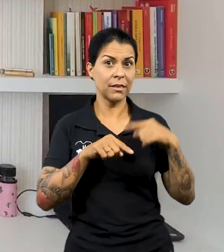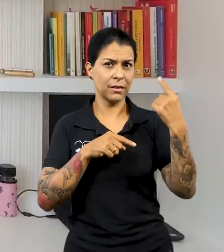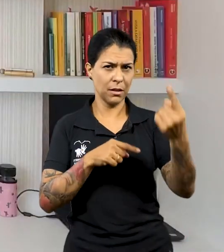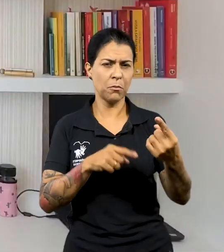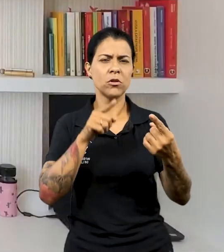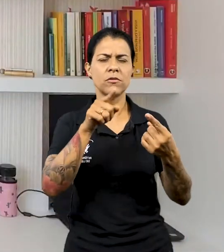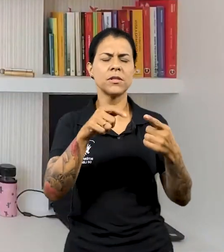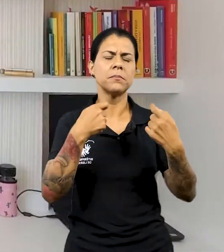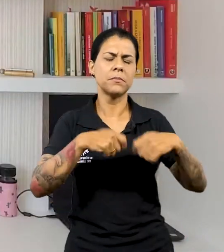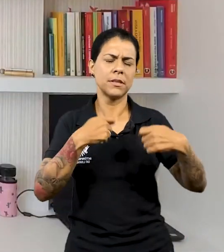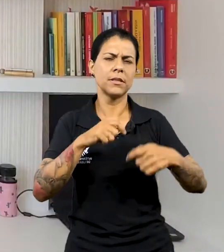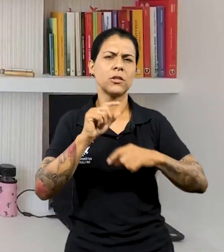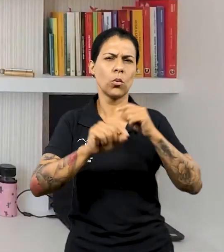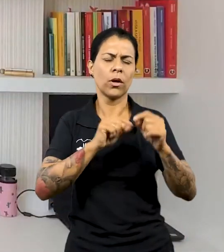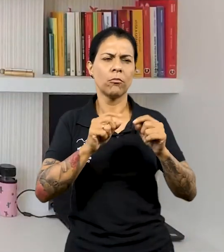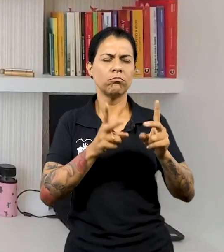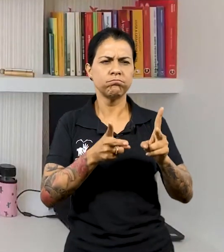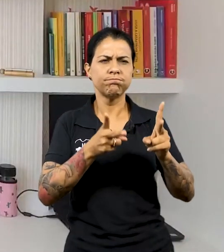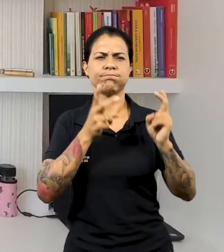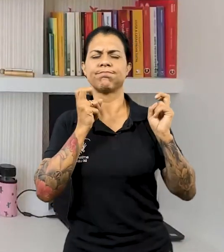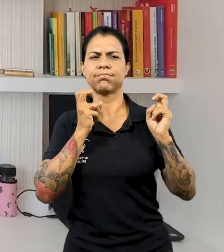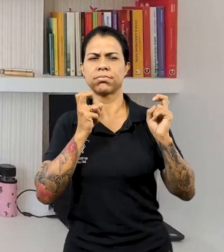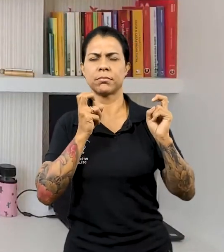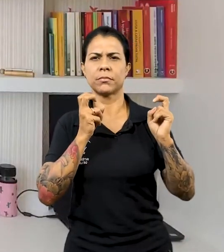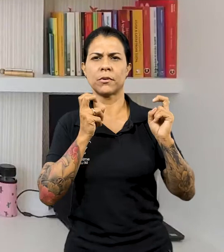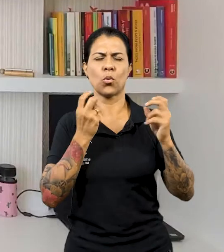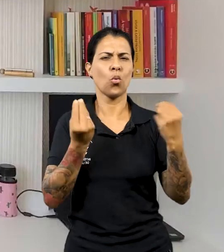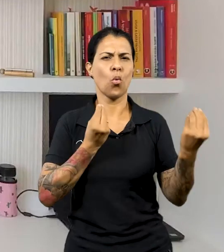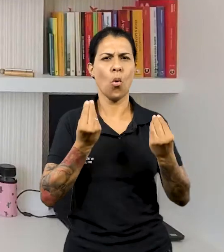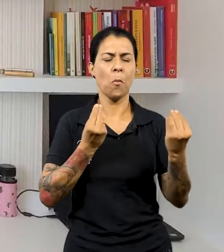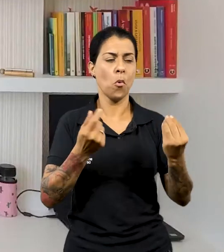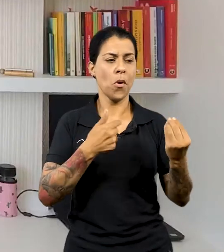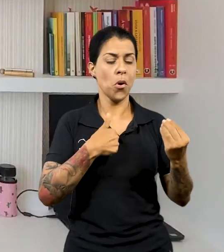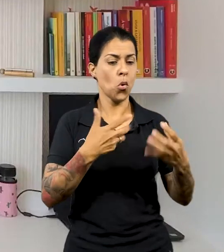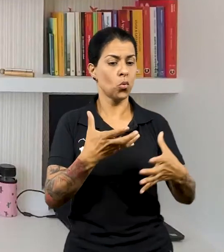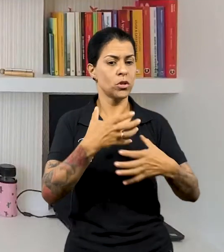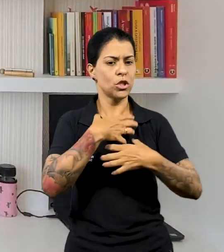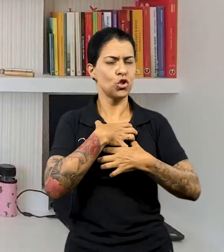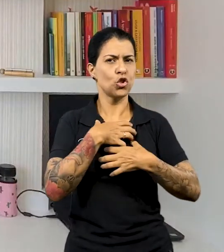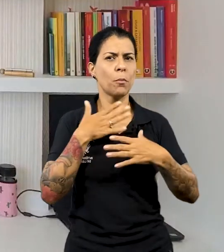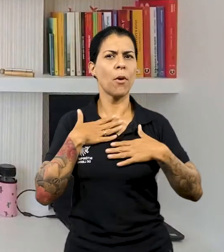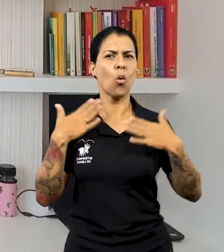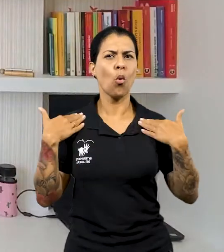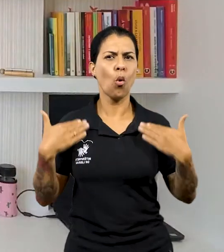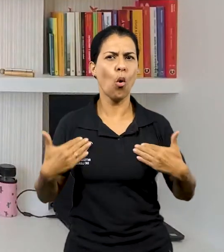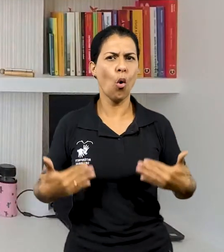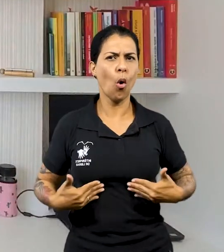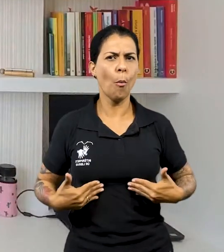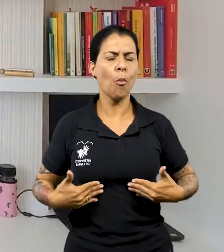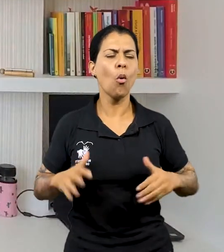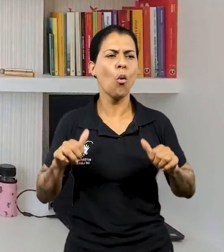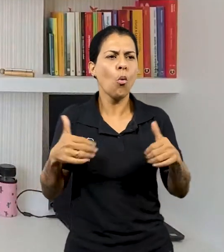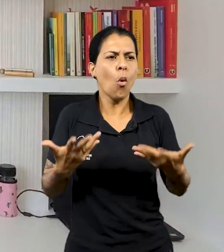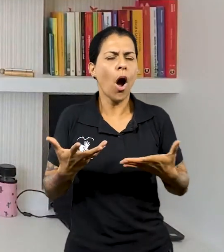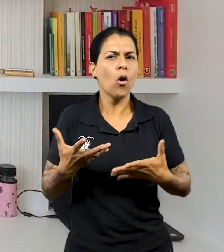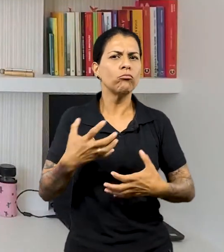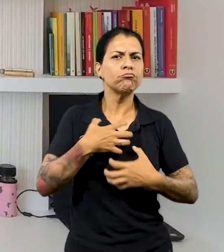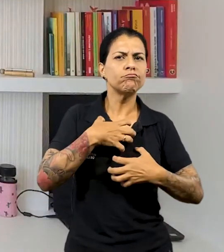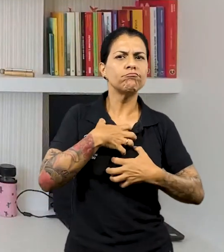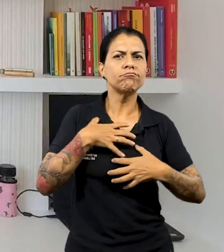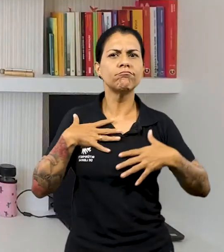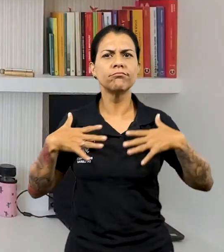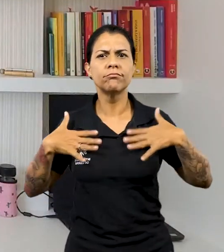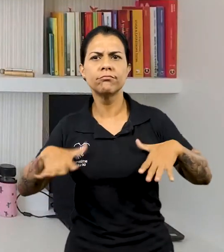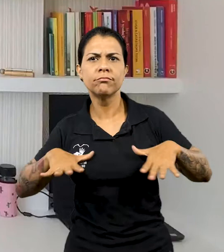Depois, o passo seguinte, perceba. Como eu estou sentindo isso no meu corpo? Que sensações estão aqui